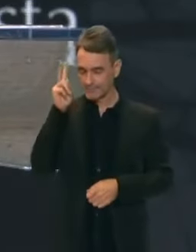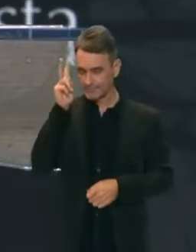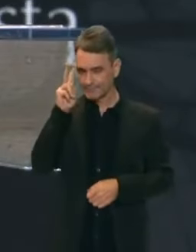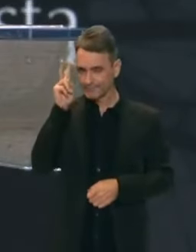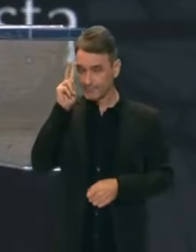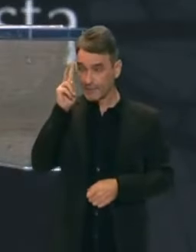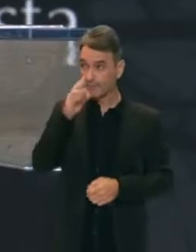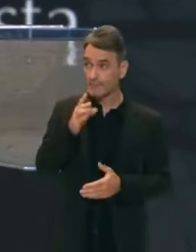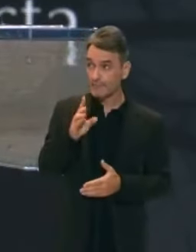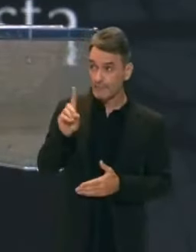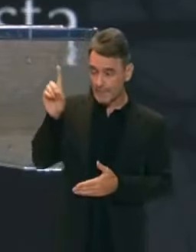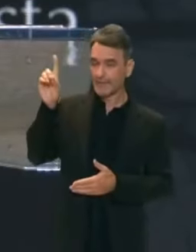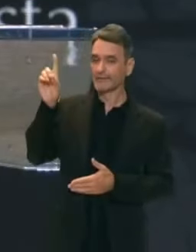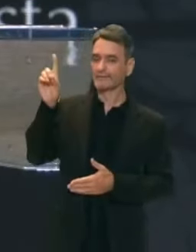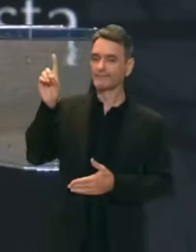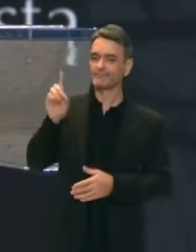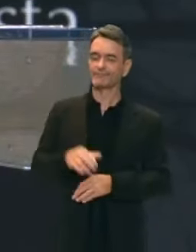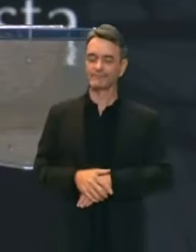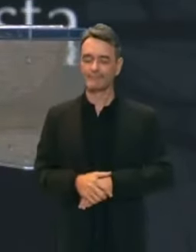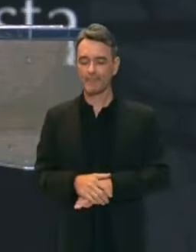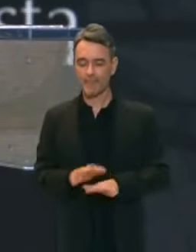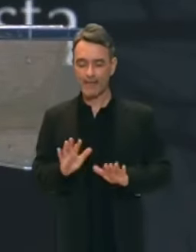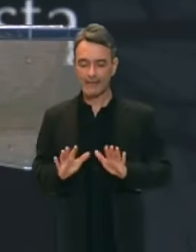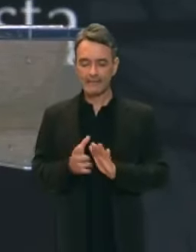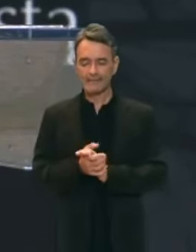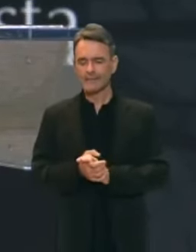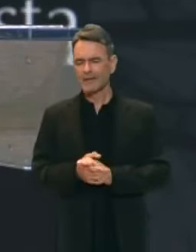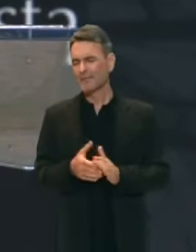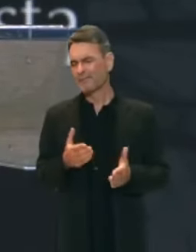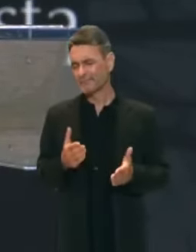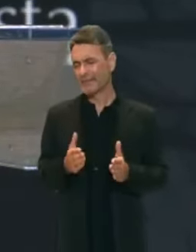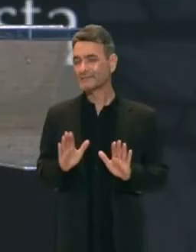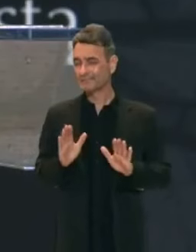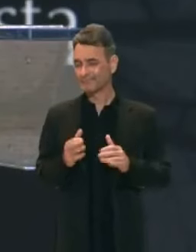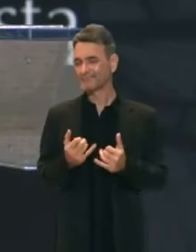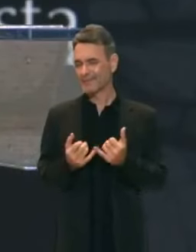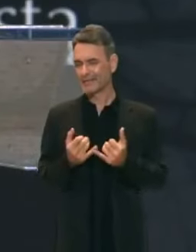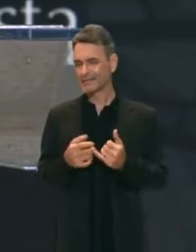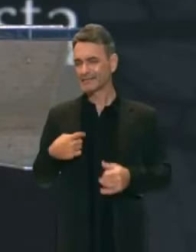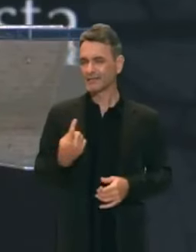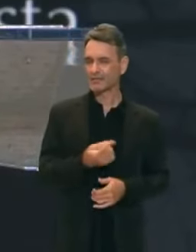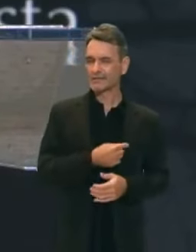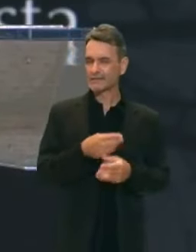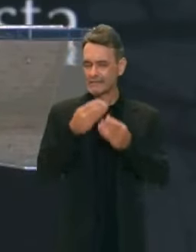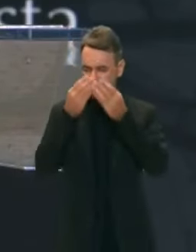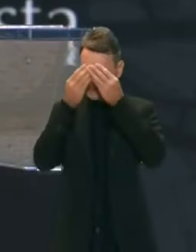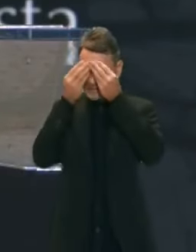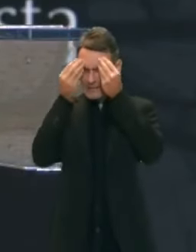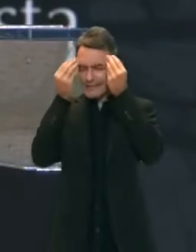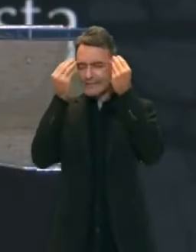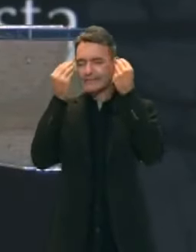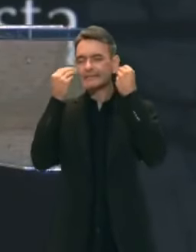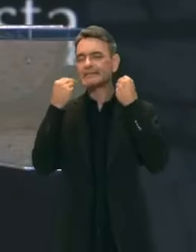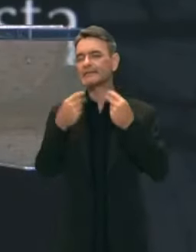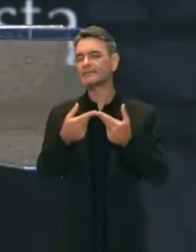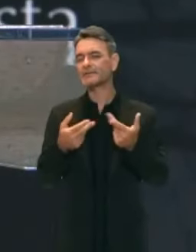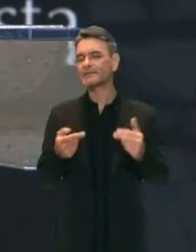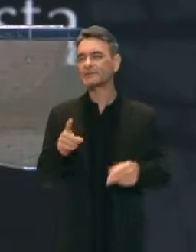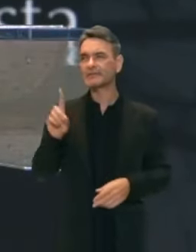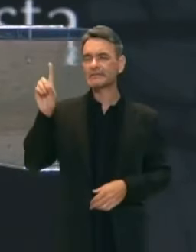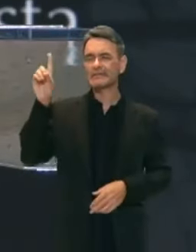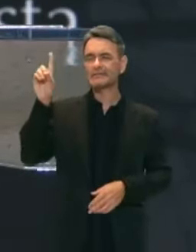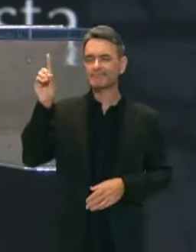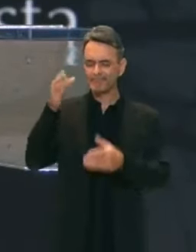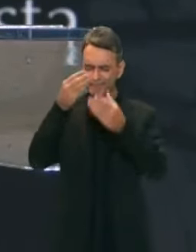nós parece que temos uma certa amnésia às coisas de Deus. Nós esquecemos